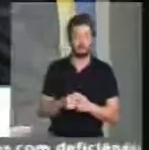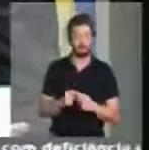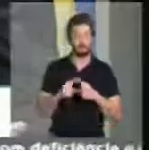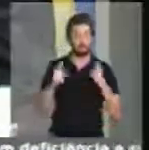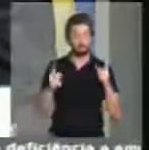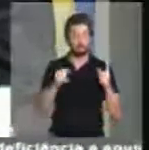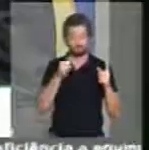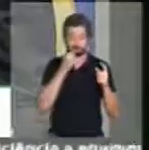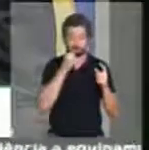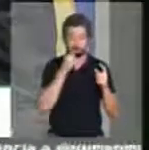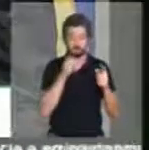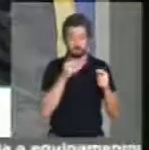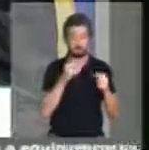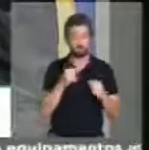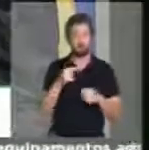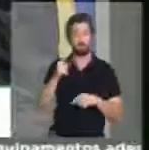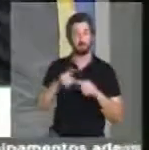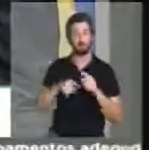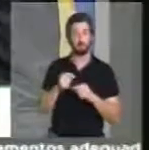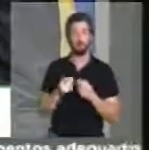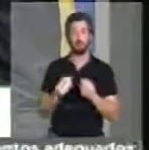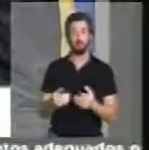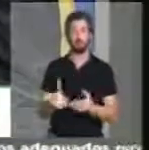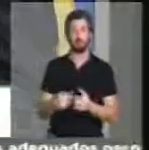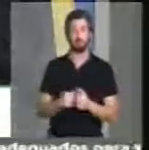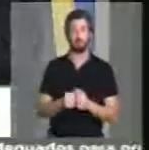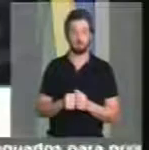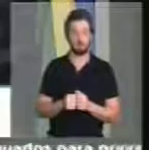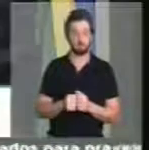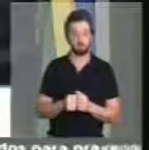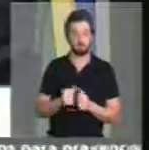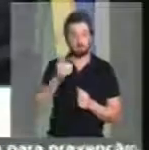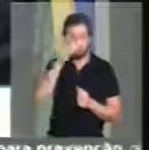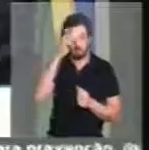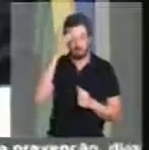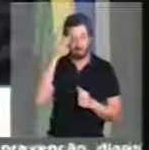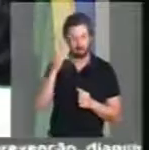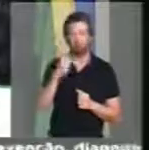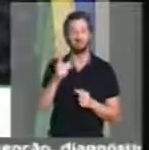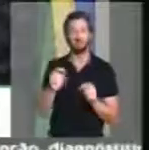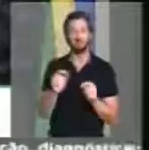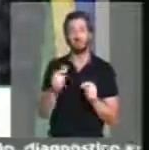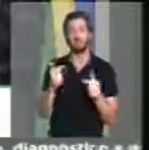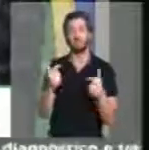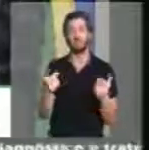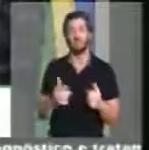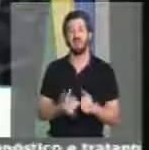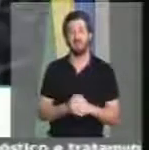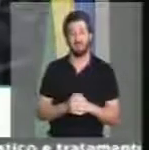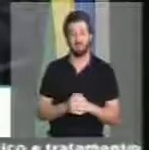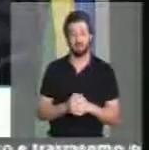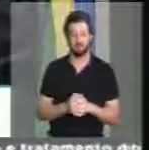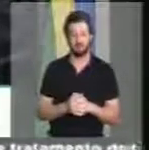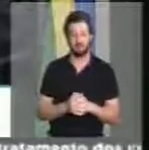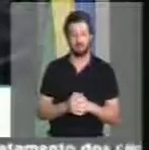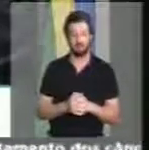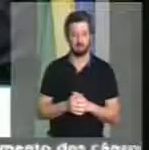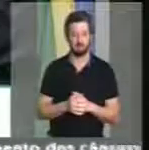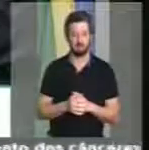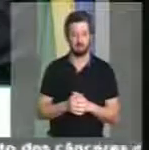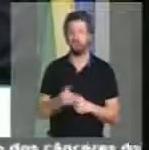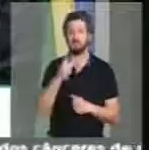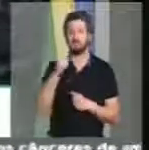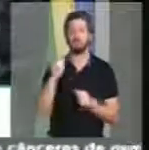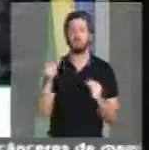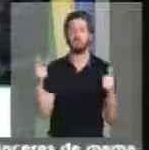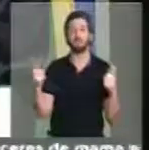lá a mercadoria não era entregue, Zé Alcino. Esse pessoal não tem do que falar. Esse pessoal não tem do